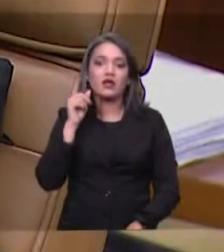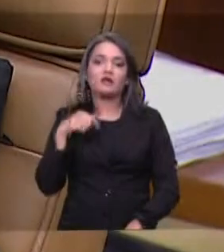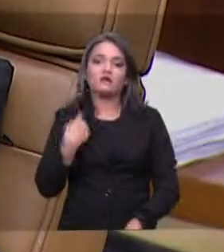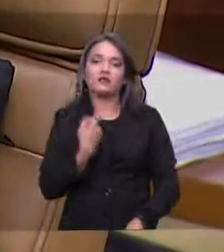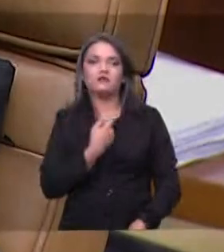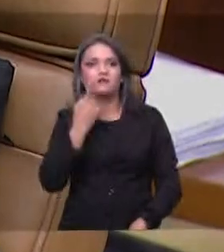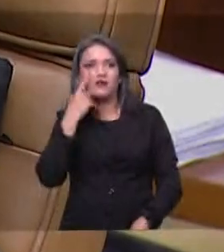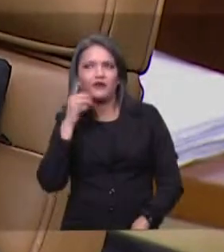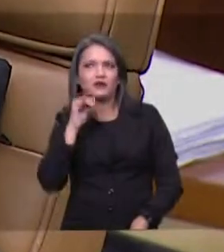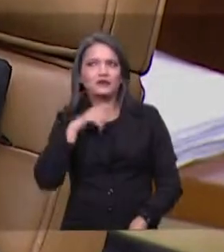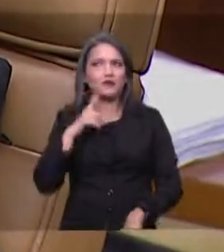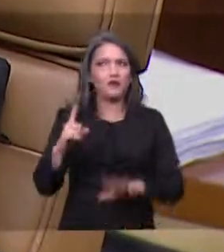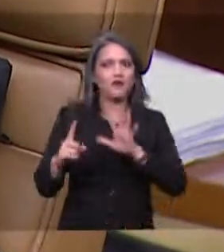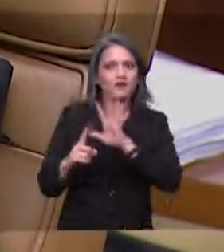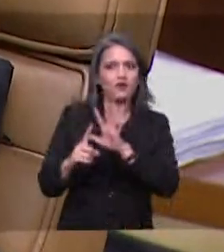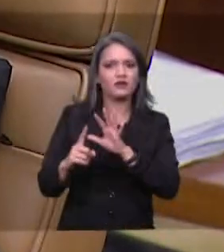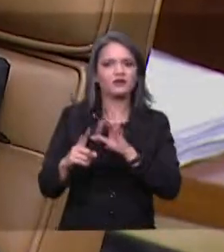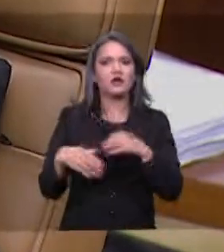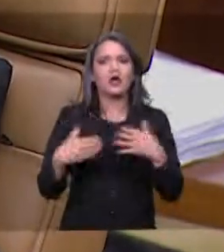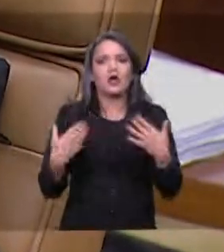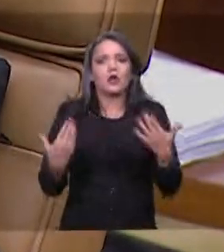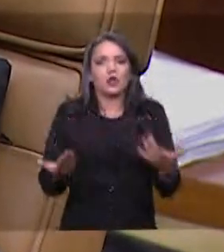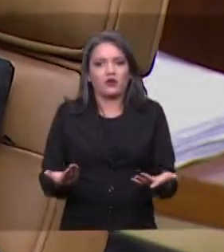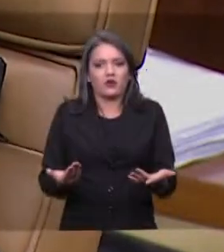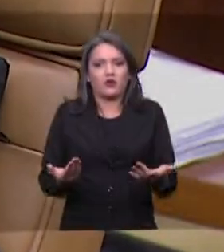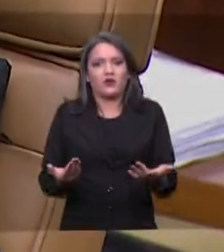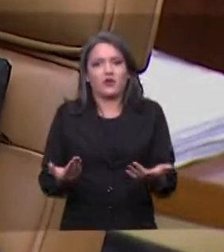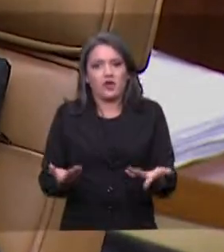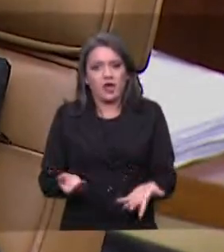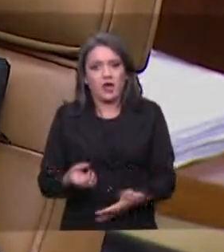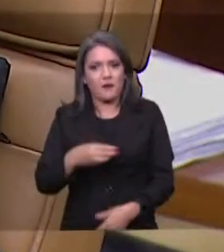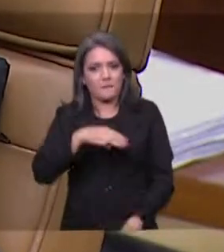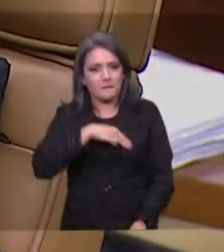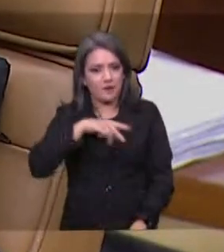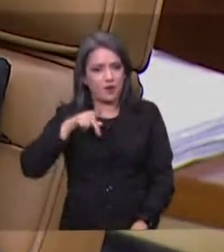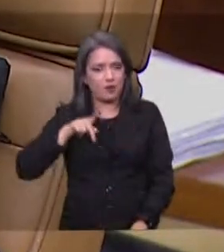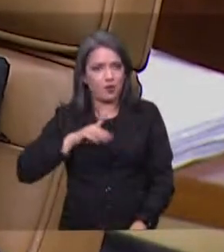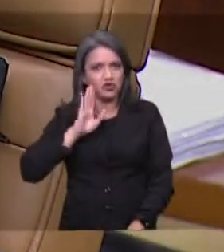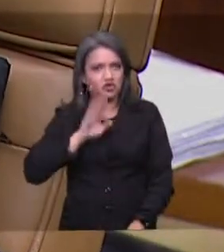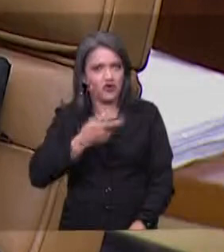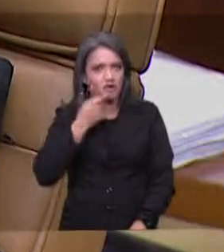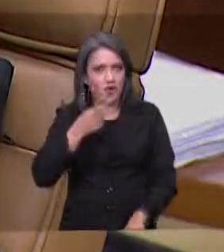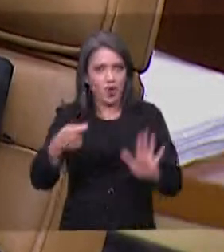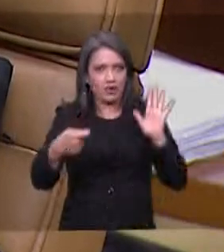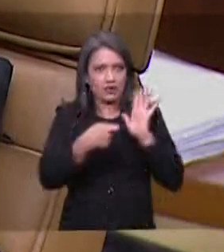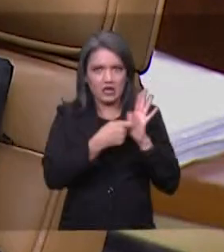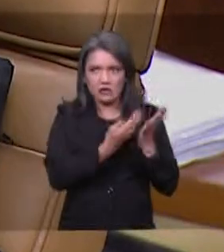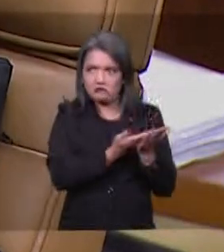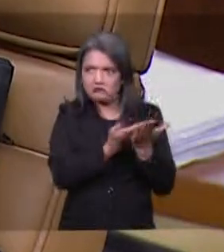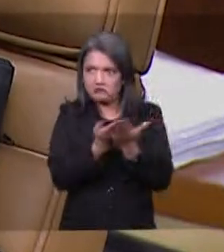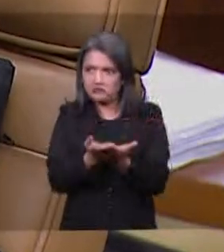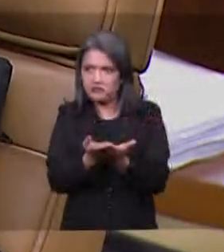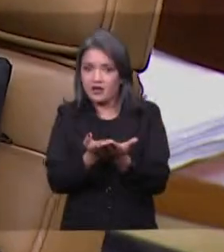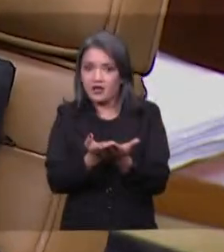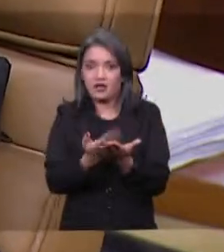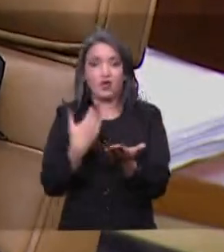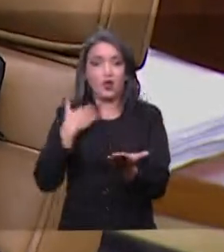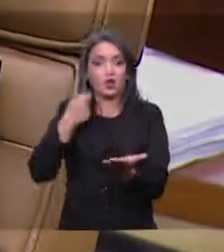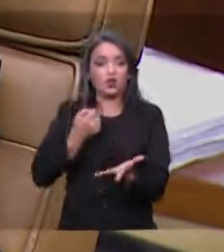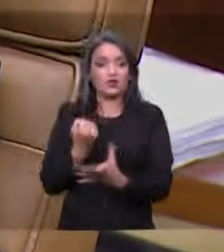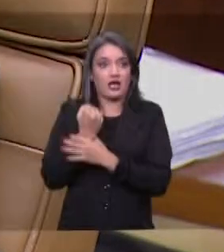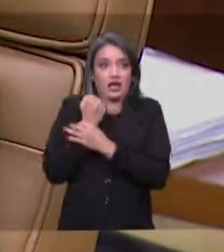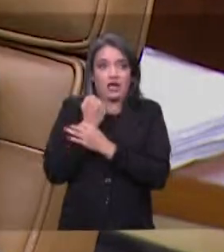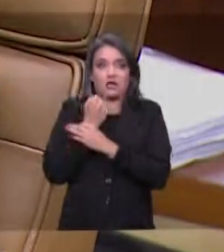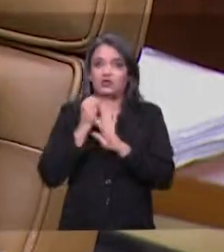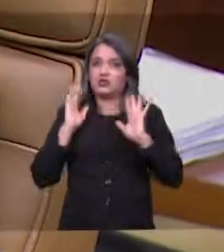viés, é o oferecimento da denúncia, é oferecida a denúncia, o juiz das garantias não pode ter viés